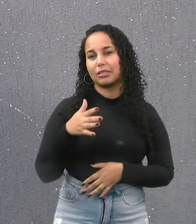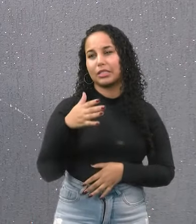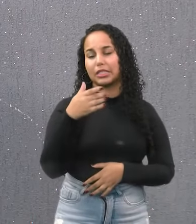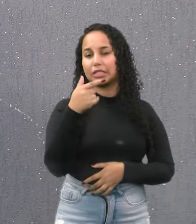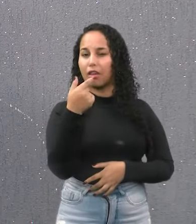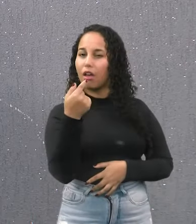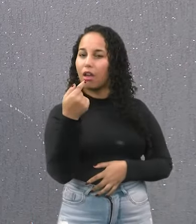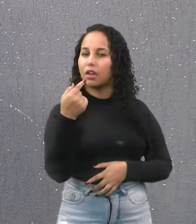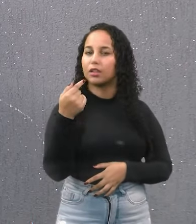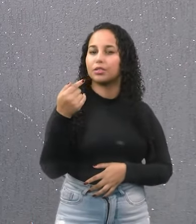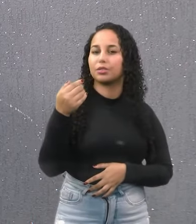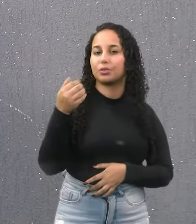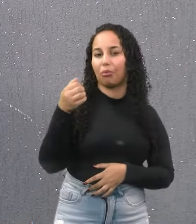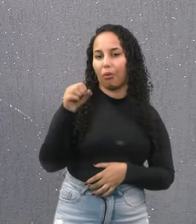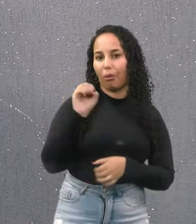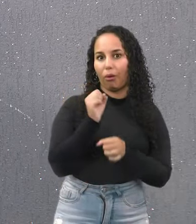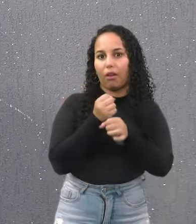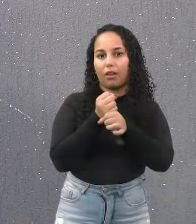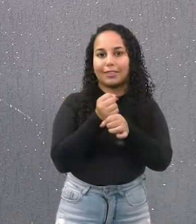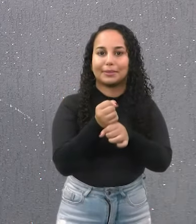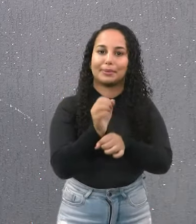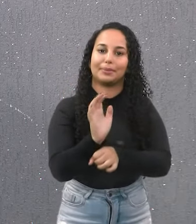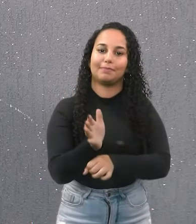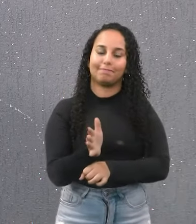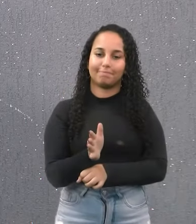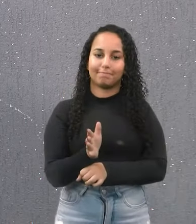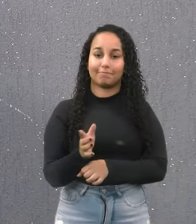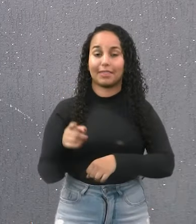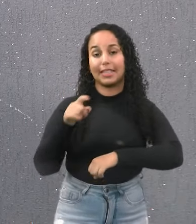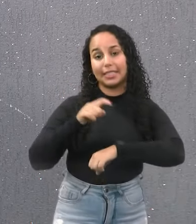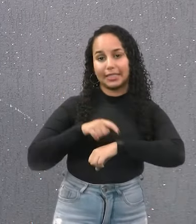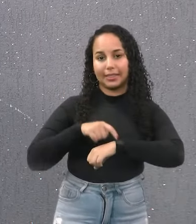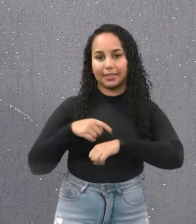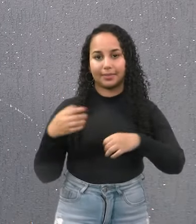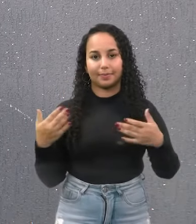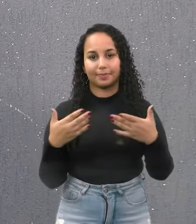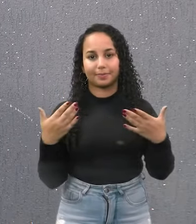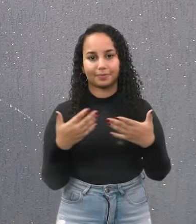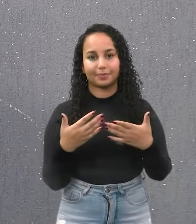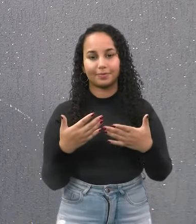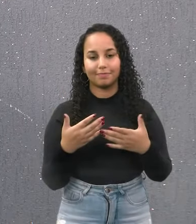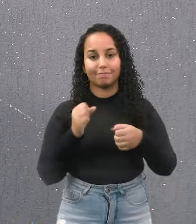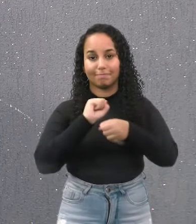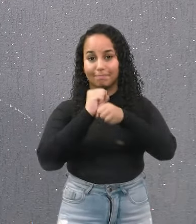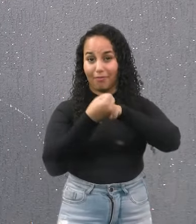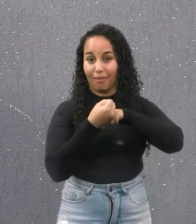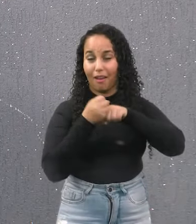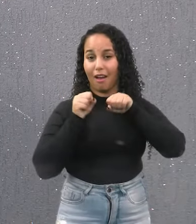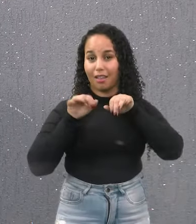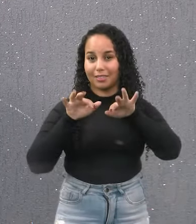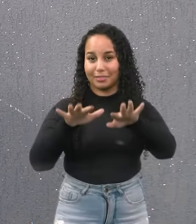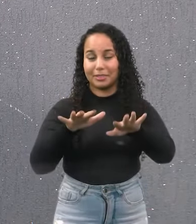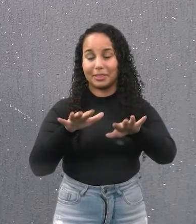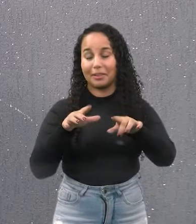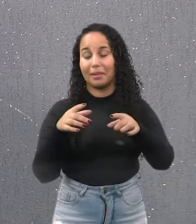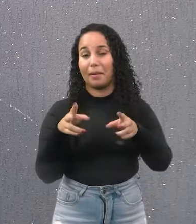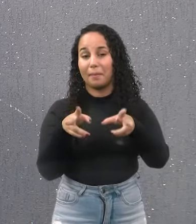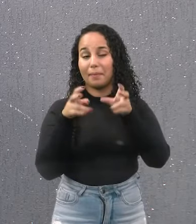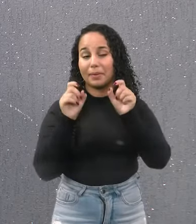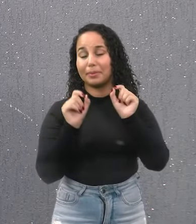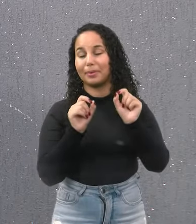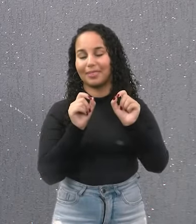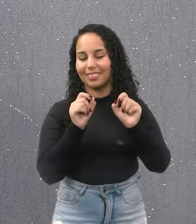7, 8 anos. E nesse período agora de pandemia, eu vi essas